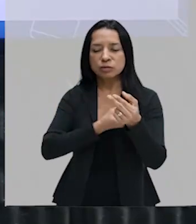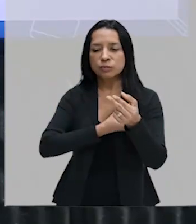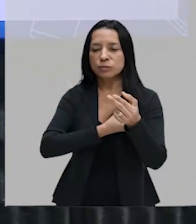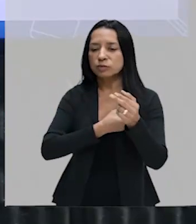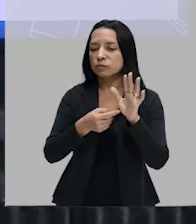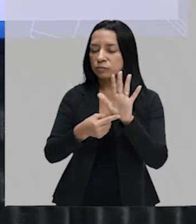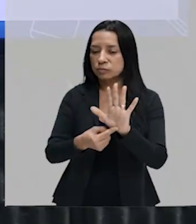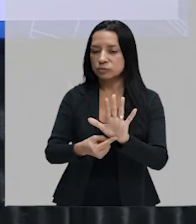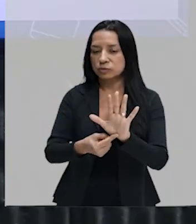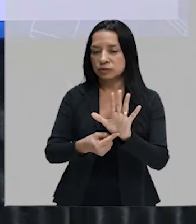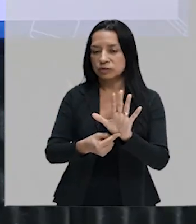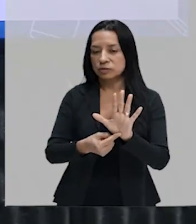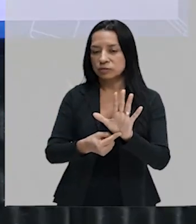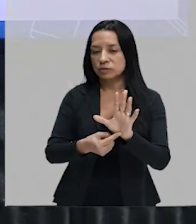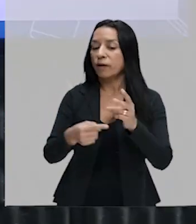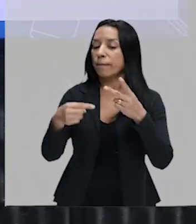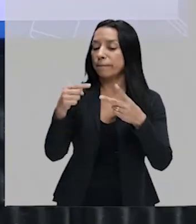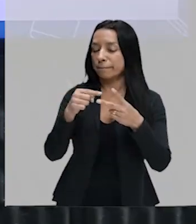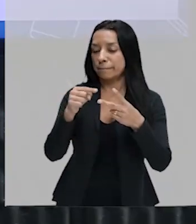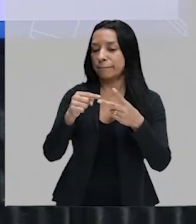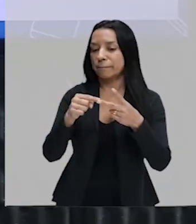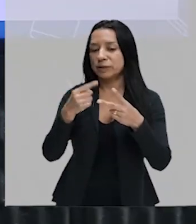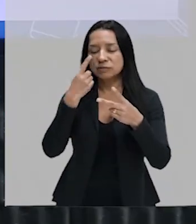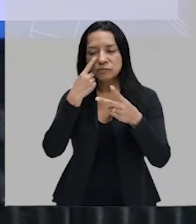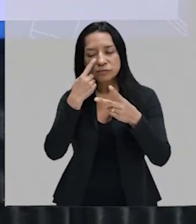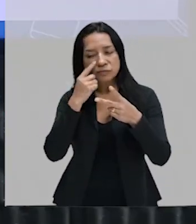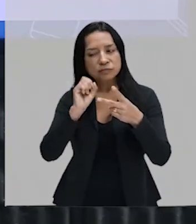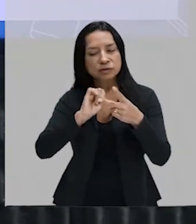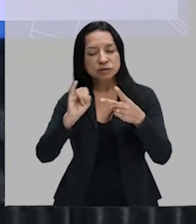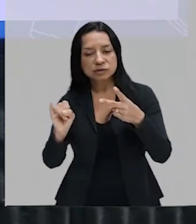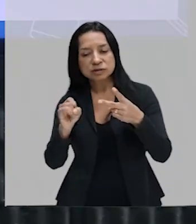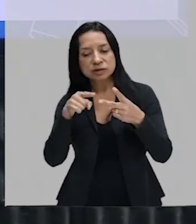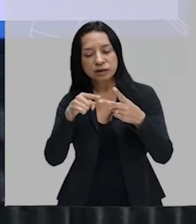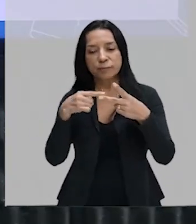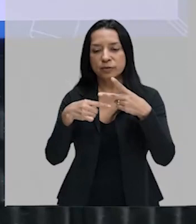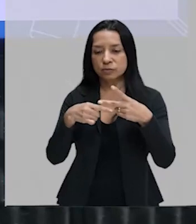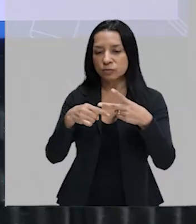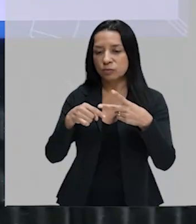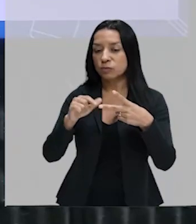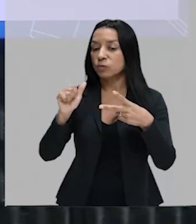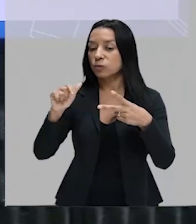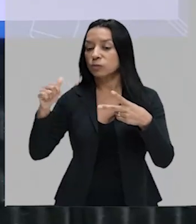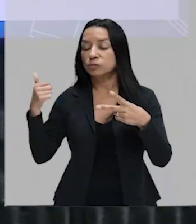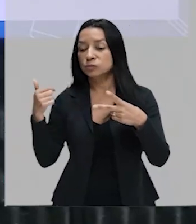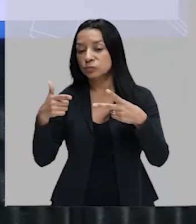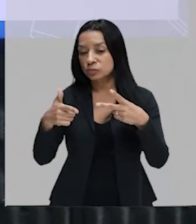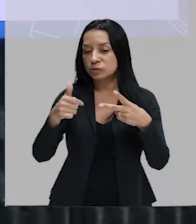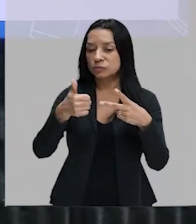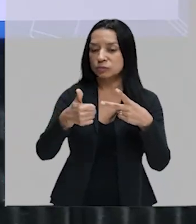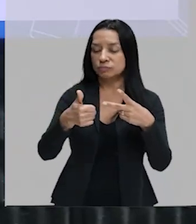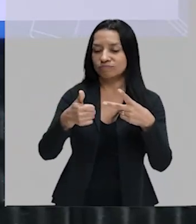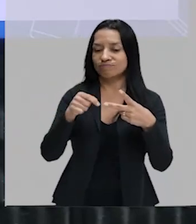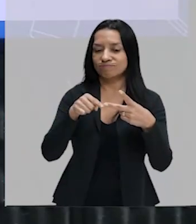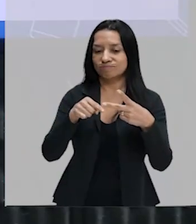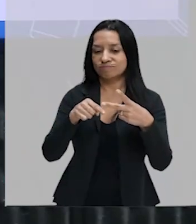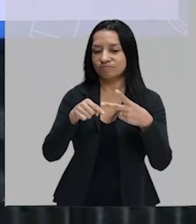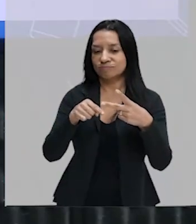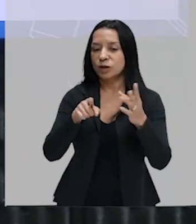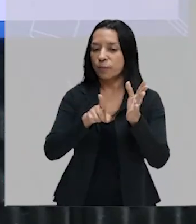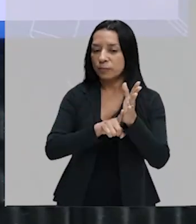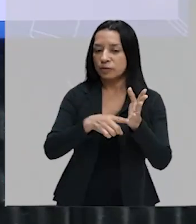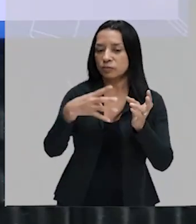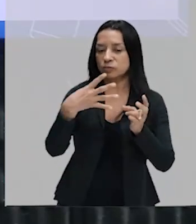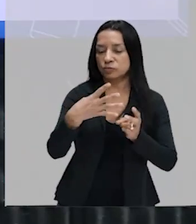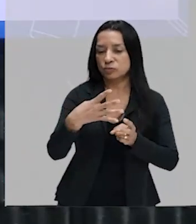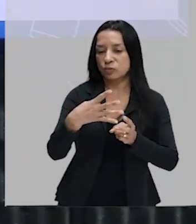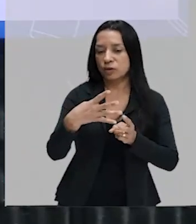essa condição aqui de ser menor do que 1. Então, veja, o -4 é menor do que 1? Sim, tranquilo. Então, eu posso afirmar